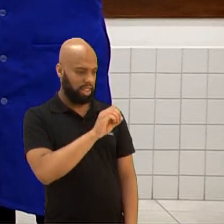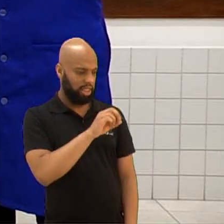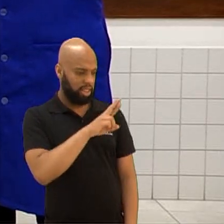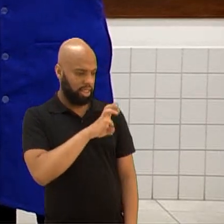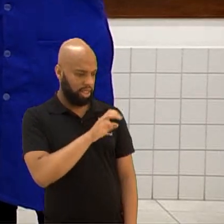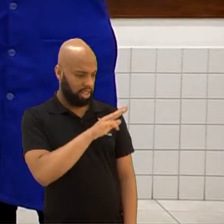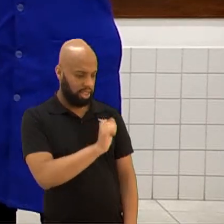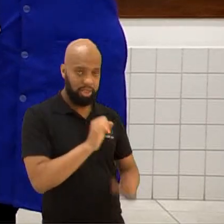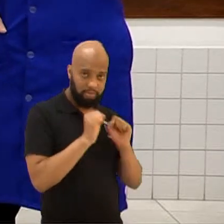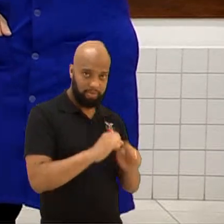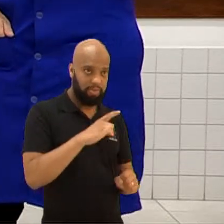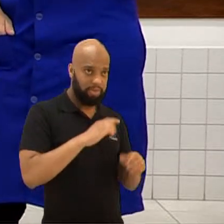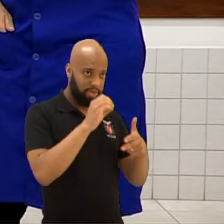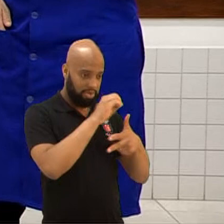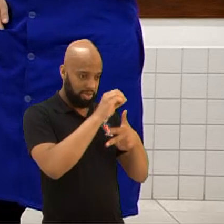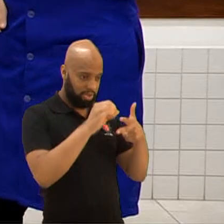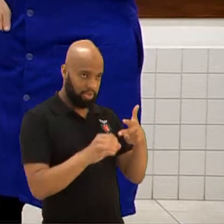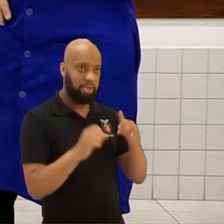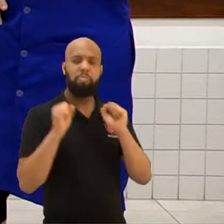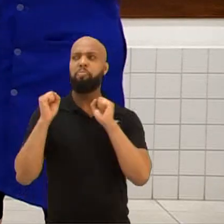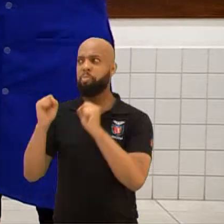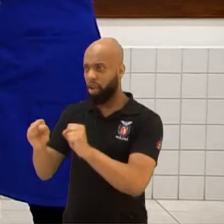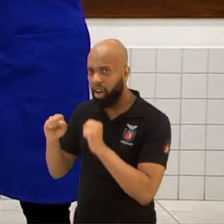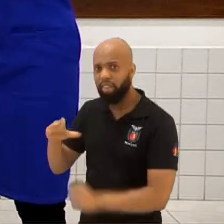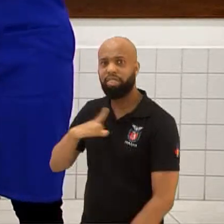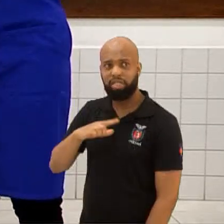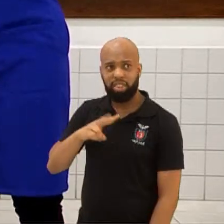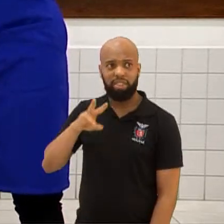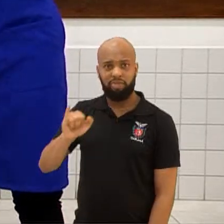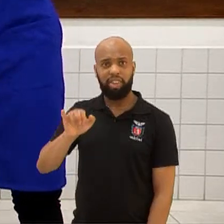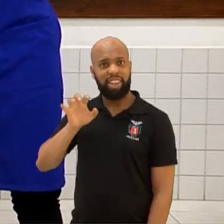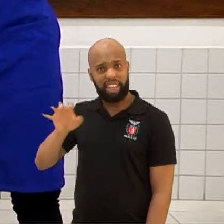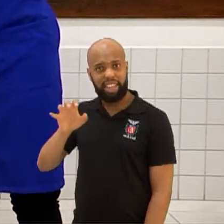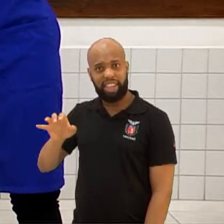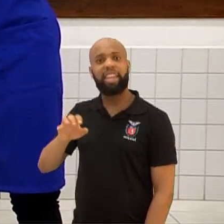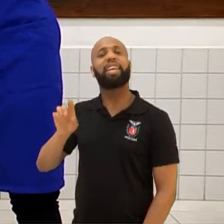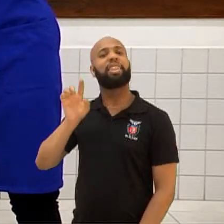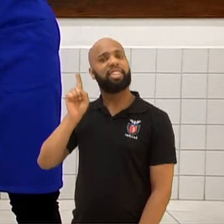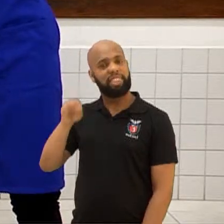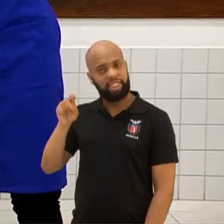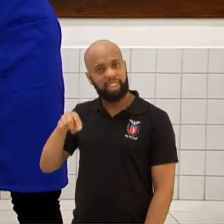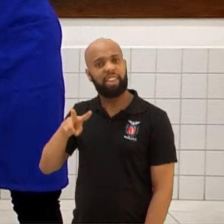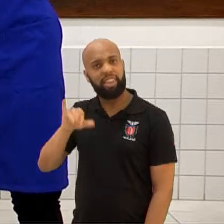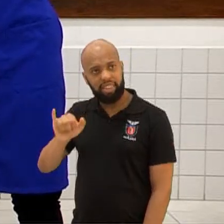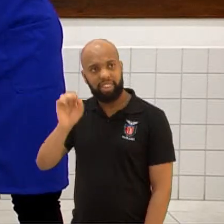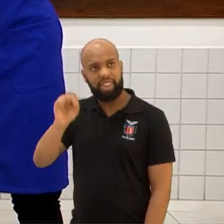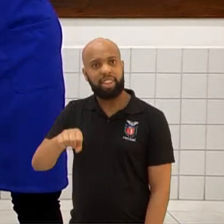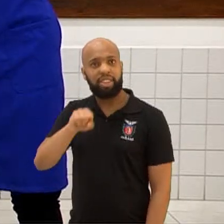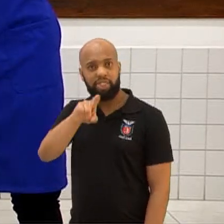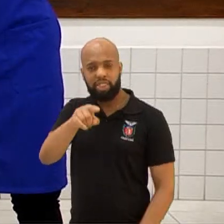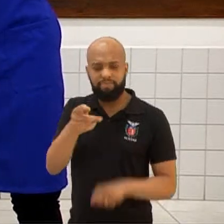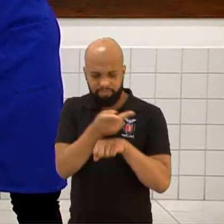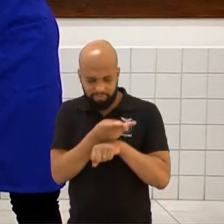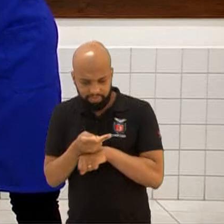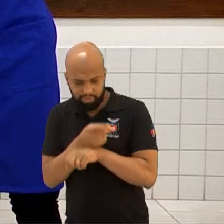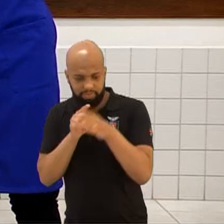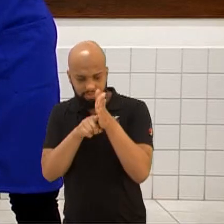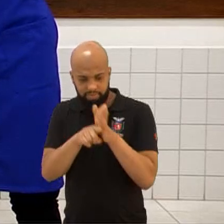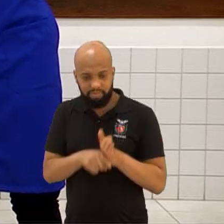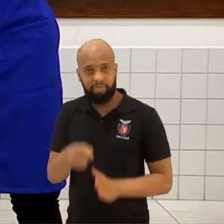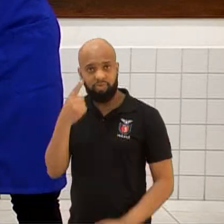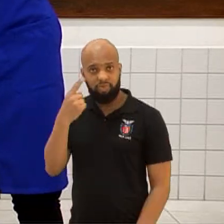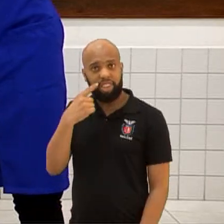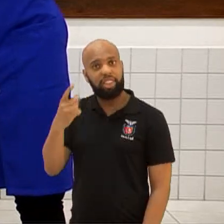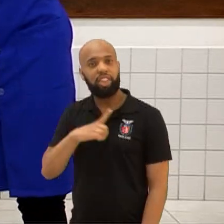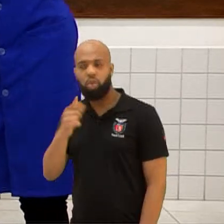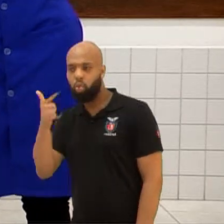só. Pode cair no Enem, com certeza. O Teorema de Tales pode cair no Enem. No entanto, se vocês procurarem e pesquisarem, vão ver que já